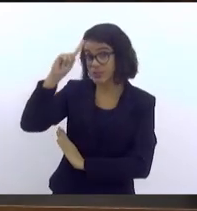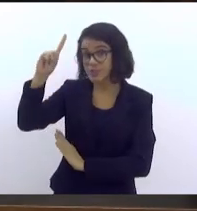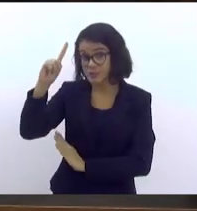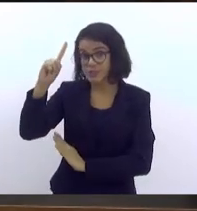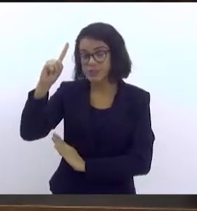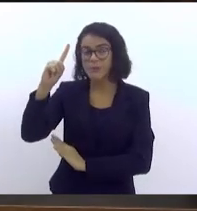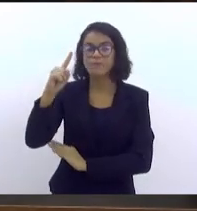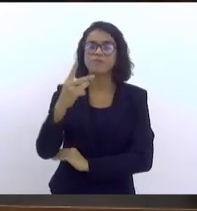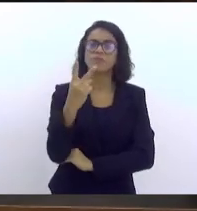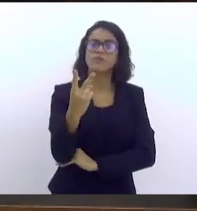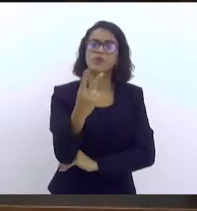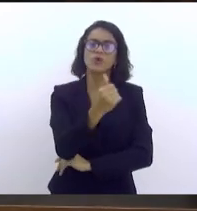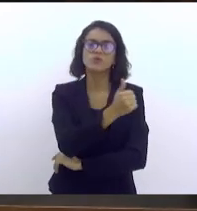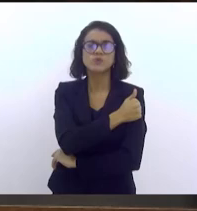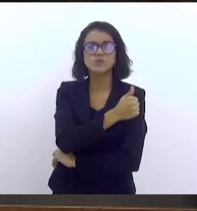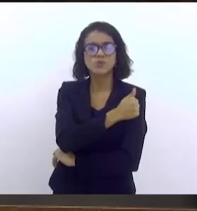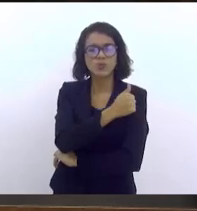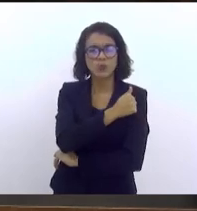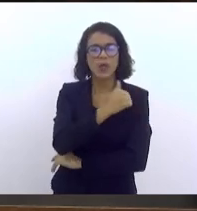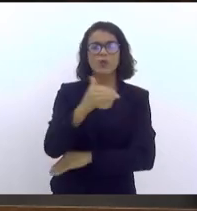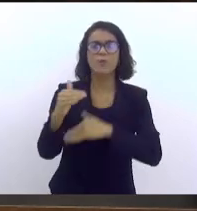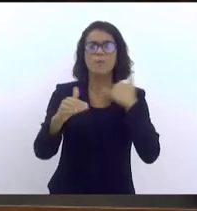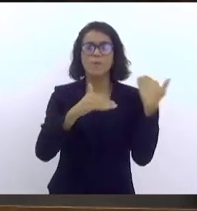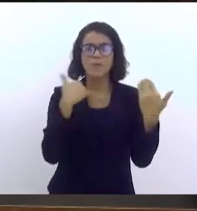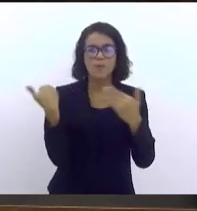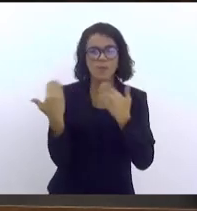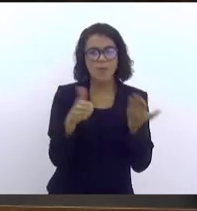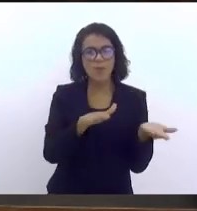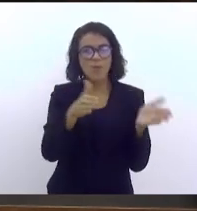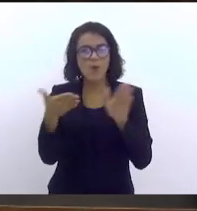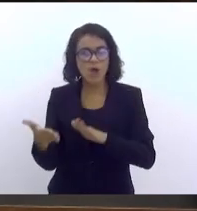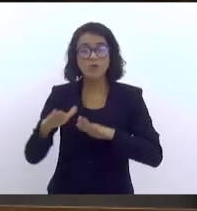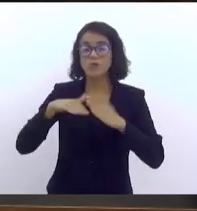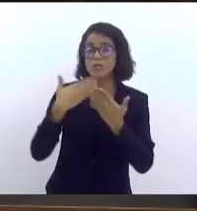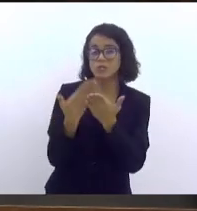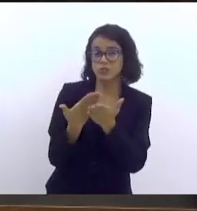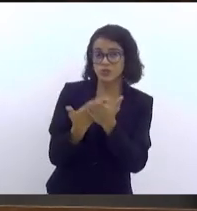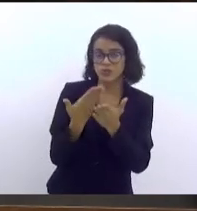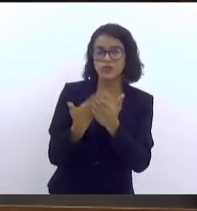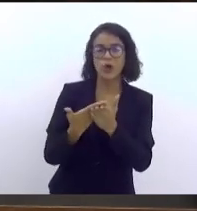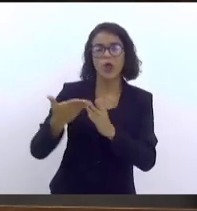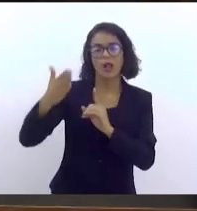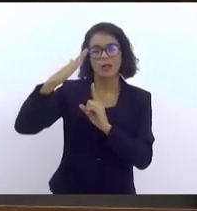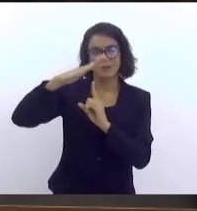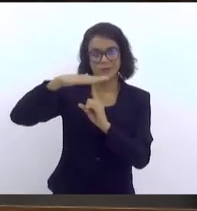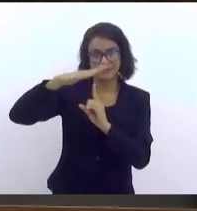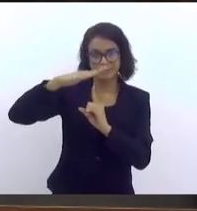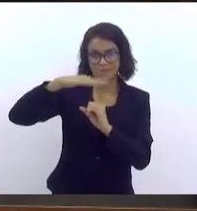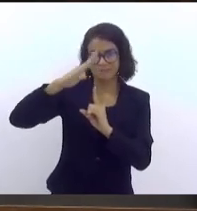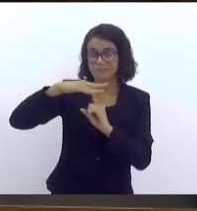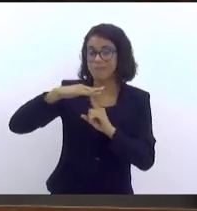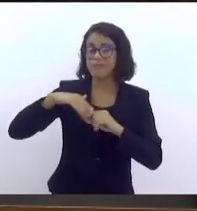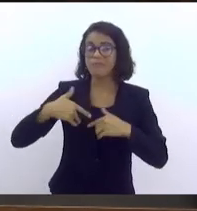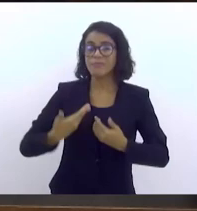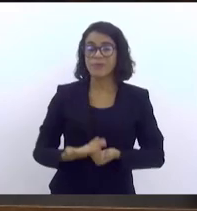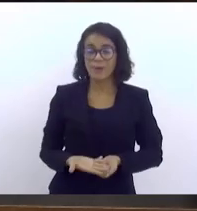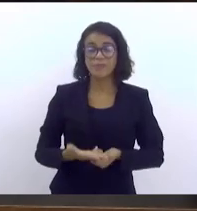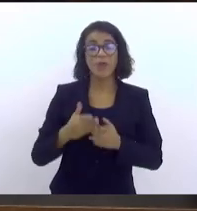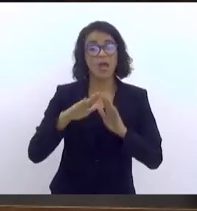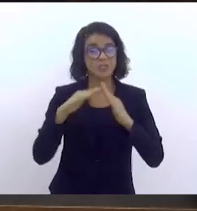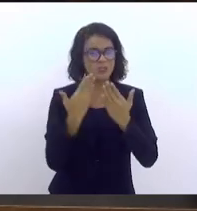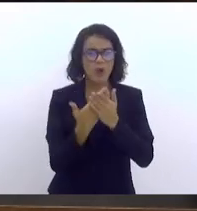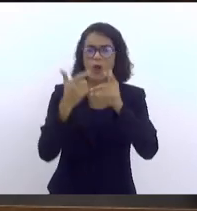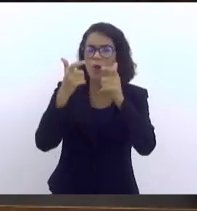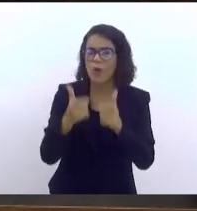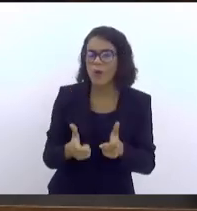dois estudantes foram mortos por um ex aluno e uma escola no Paraná A escola é um ambiente para aprender para construir